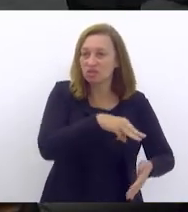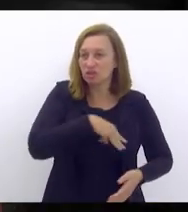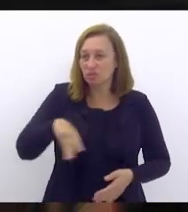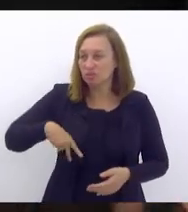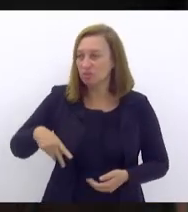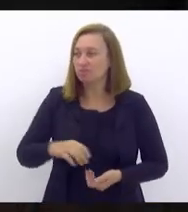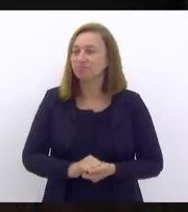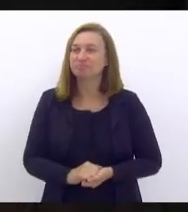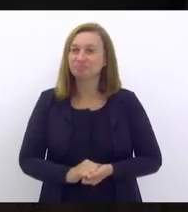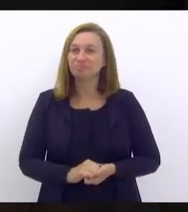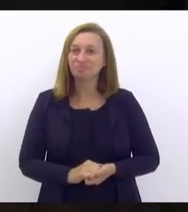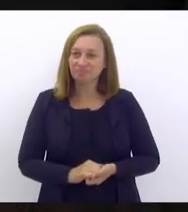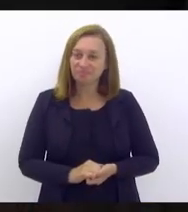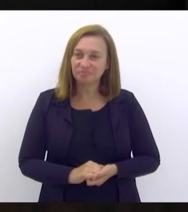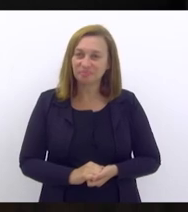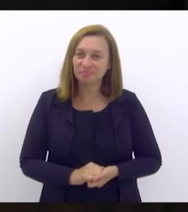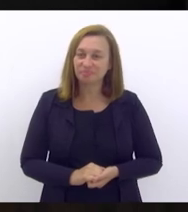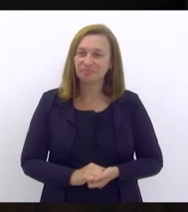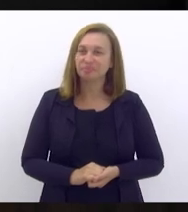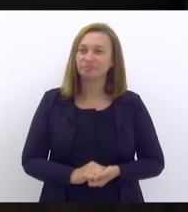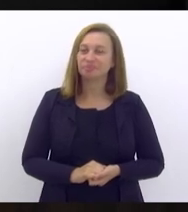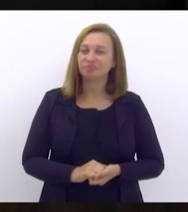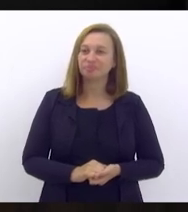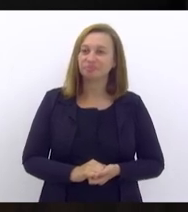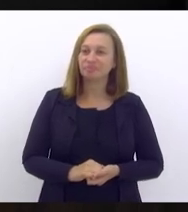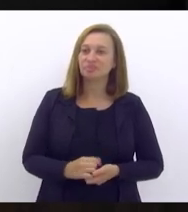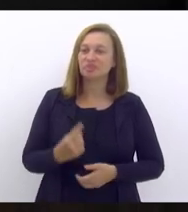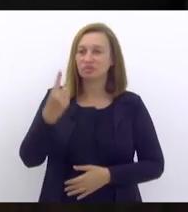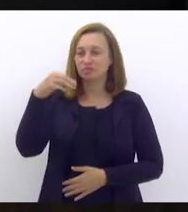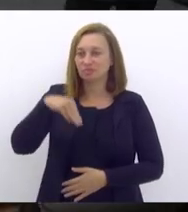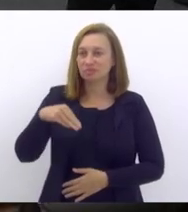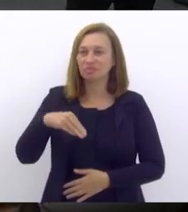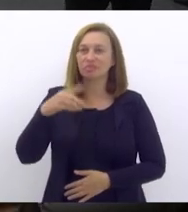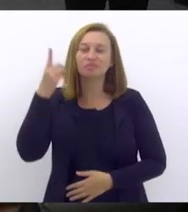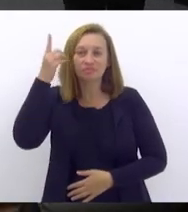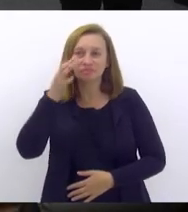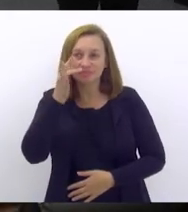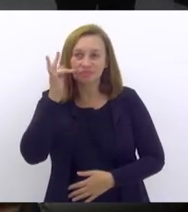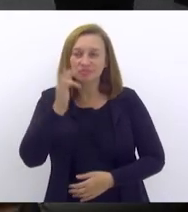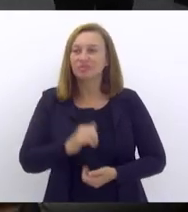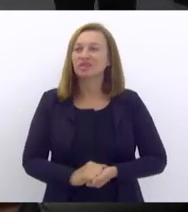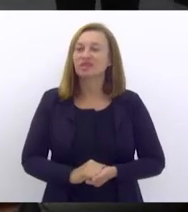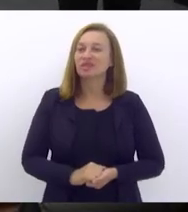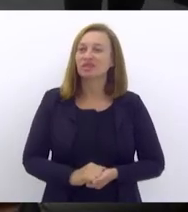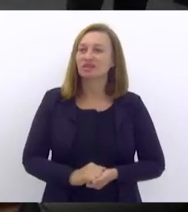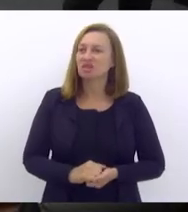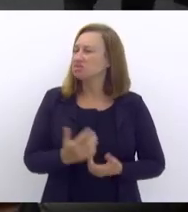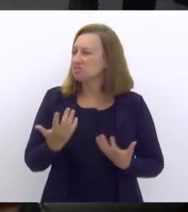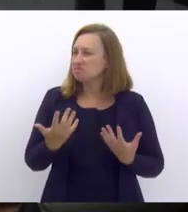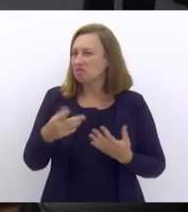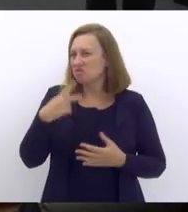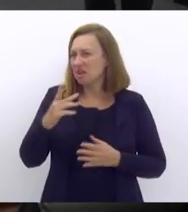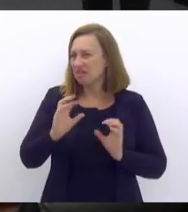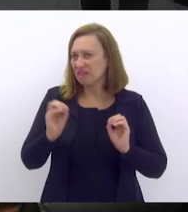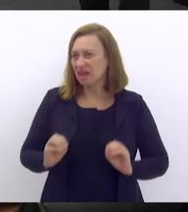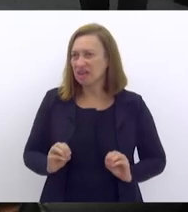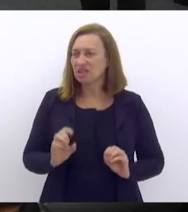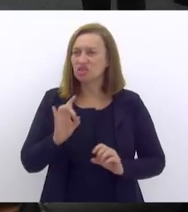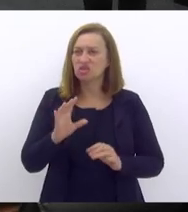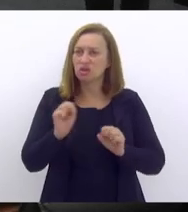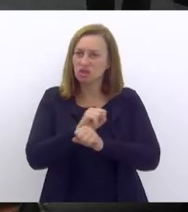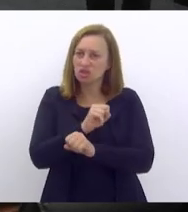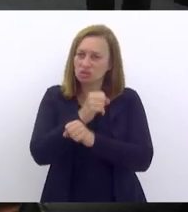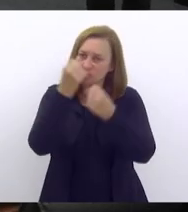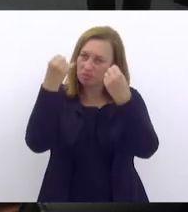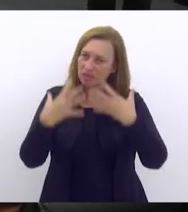Um minuto para o deputado Flávio Serafini. Deputada Tia Ju, eu não vou mais citar o deputado, só vou dar um esclarecimento.